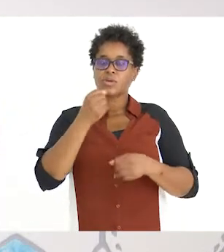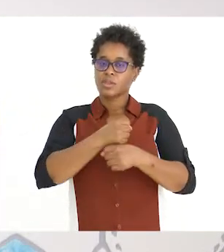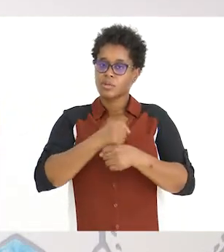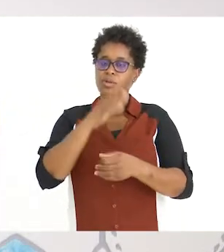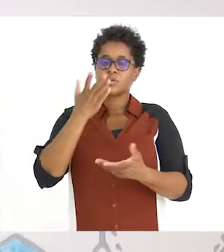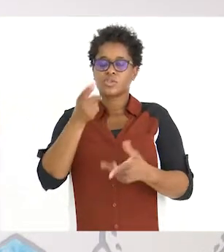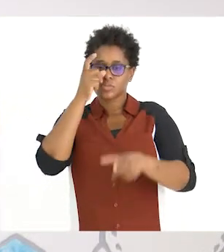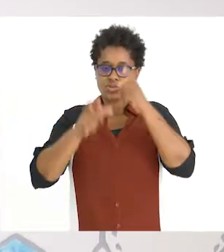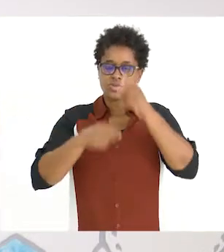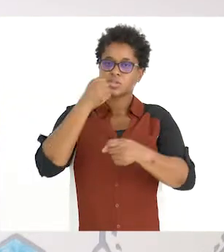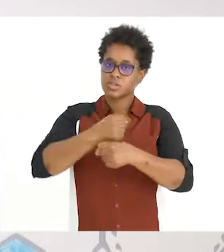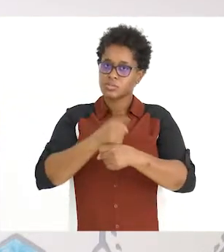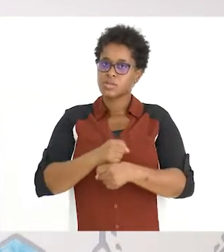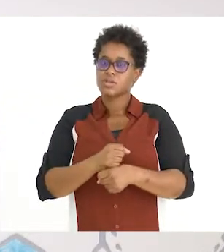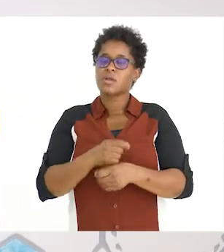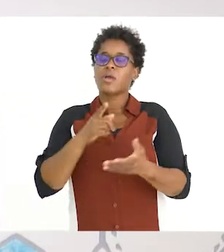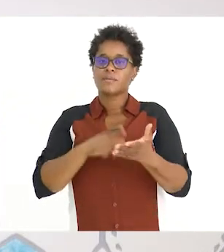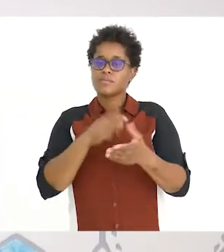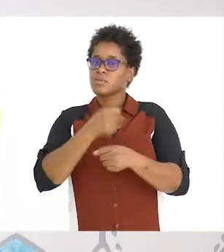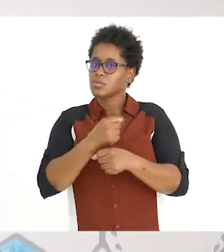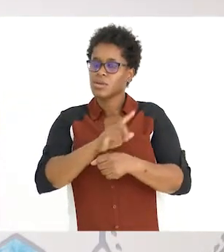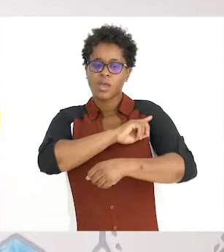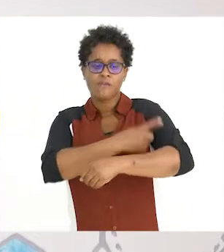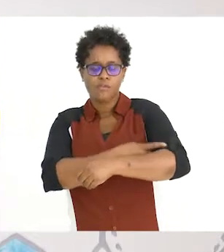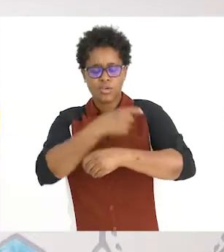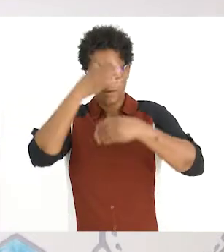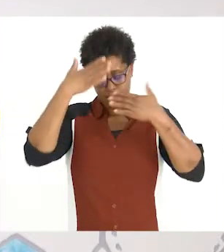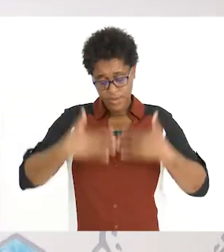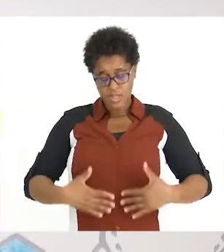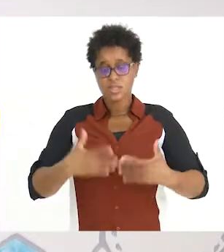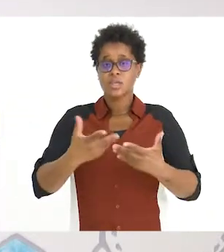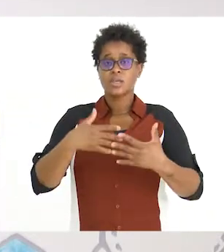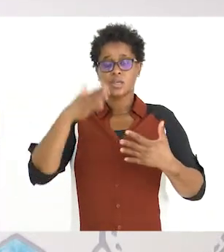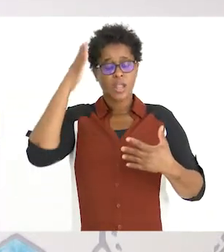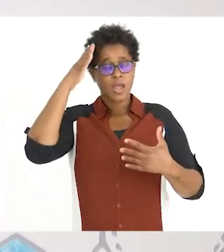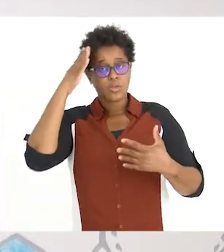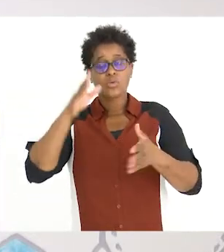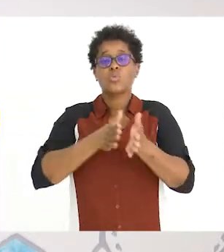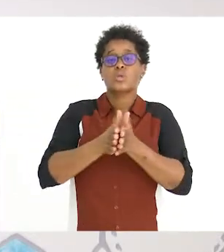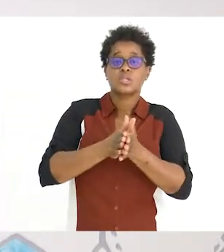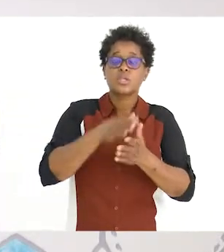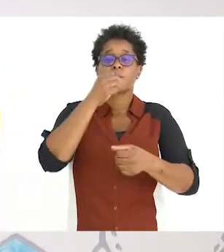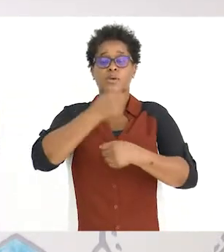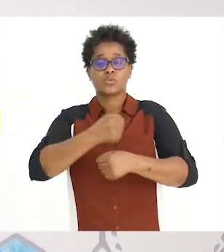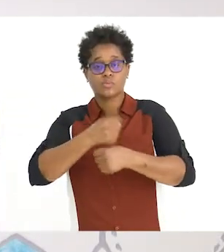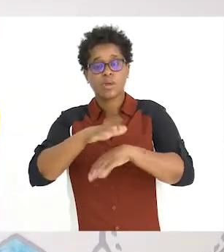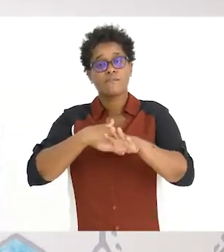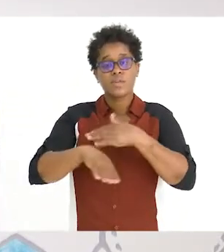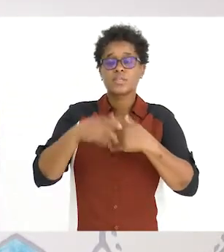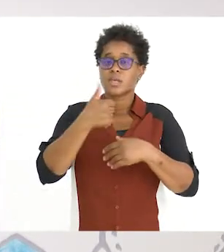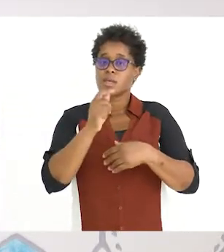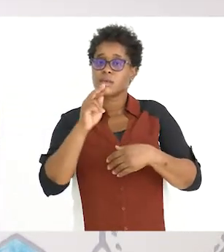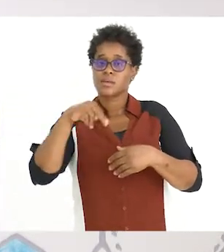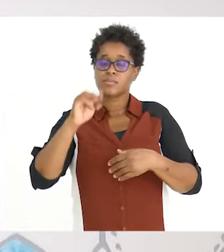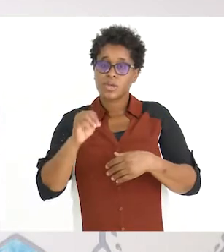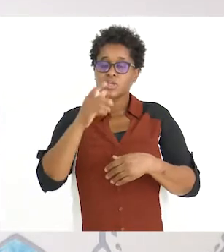os trabalhadores, é a mão de obra, ou seja, é a força física e intelectual que se utiliza para produzir bens e